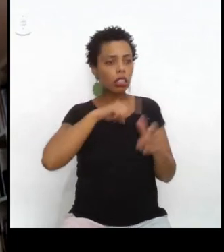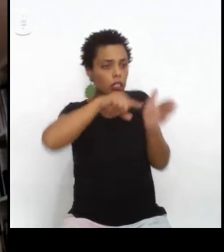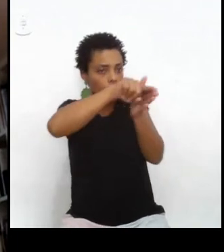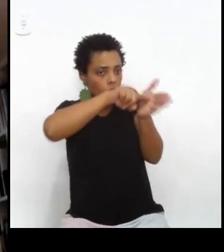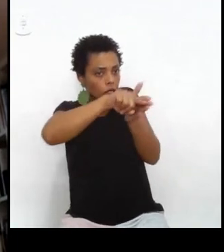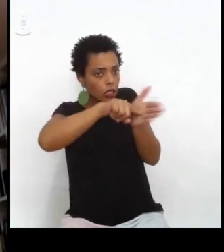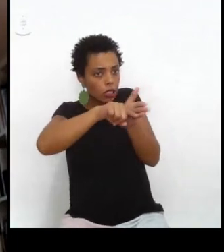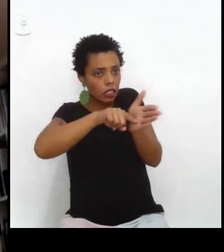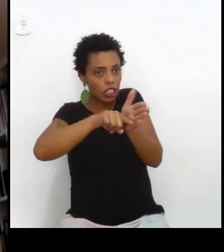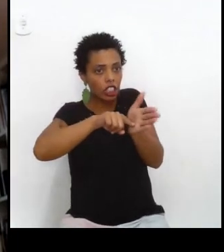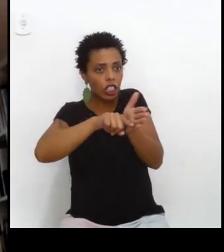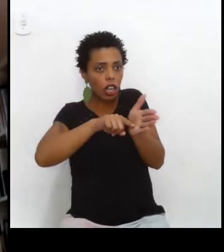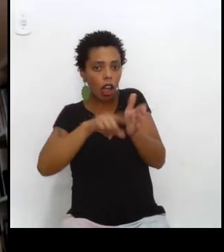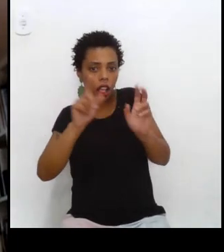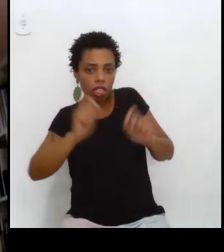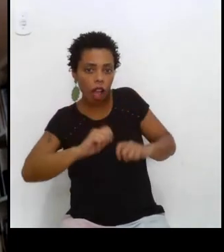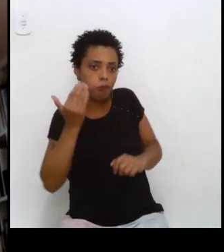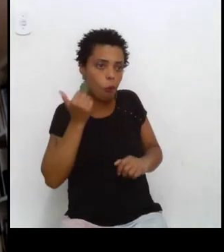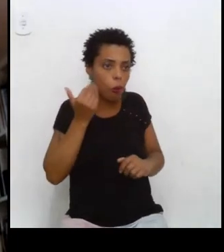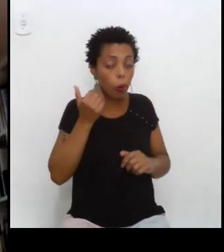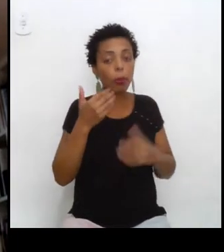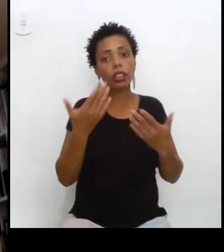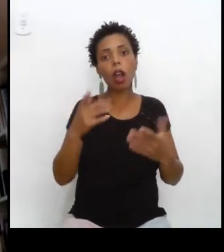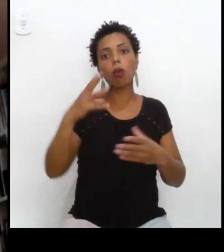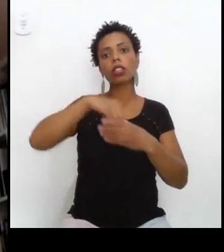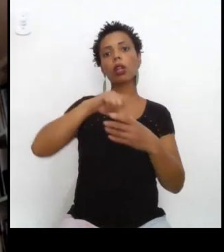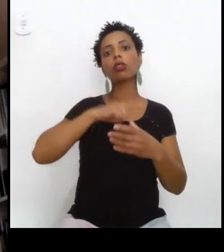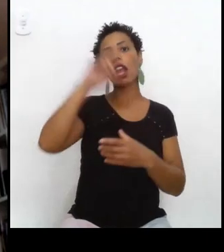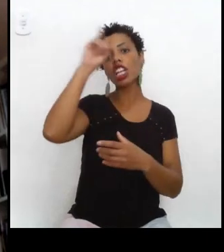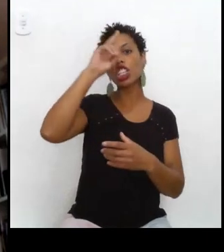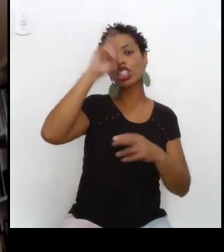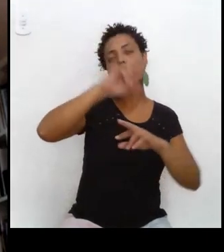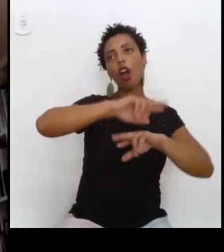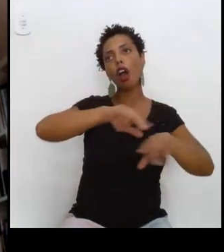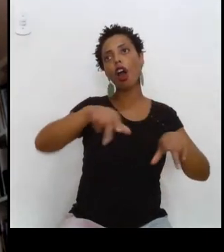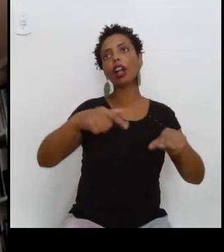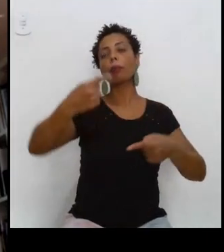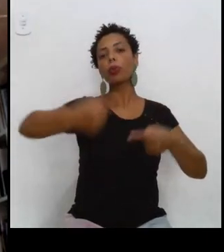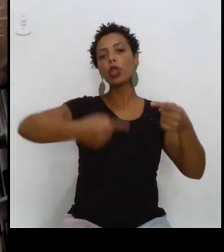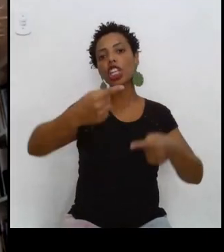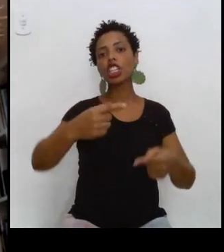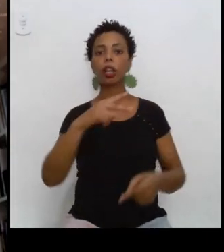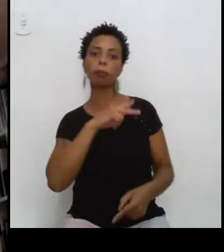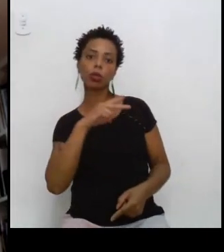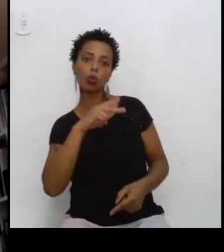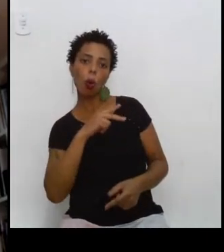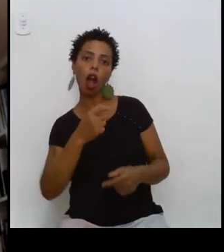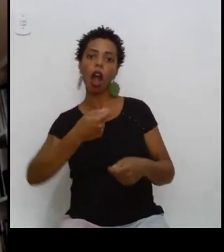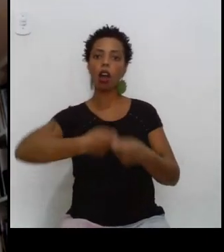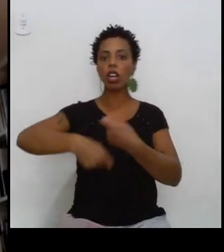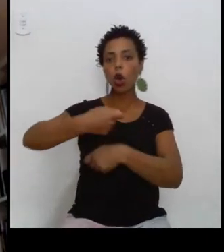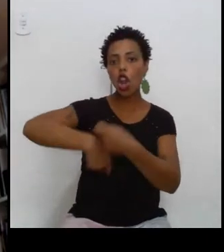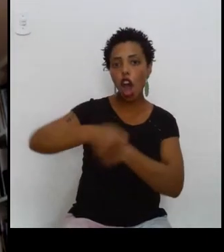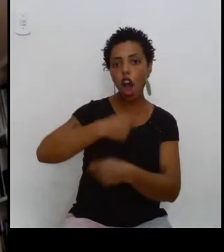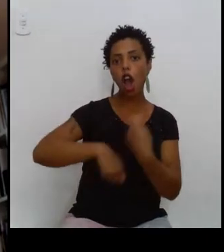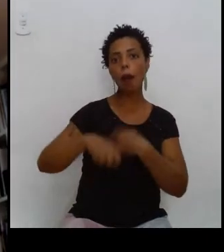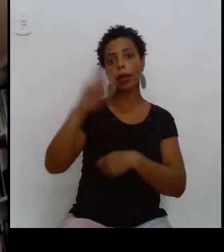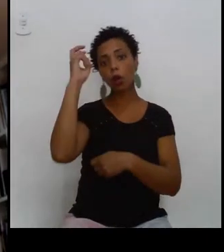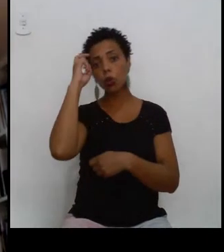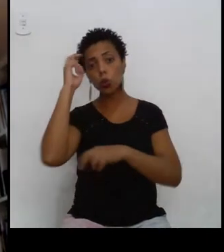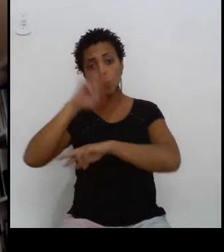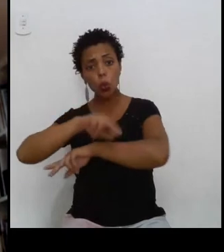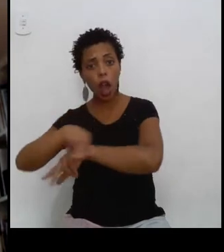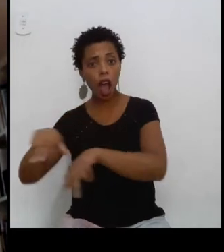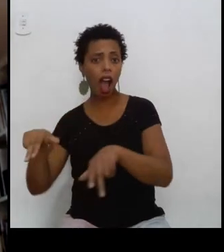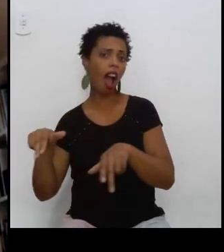elas abarcam então histórias por isso que as histórias pessoais e histórias econômicas históricas culturais e de muitas outras